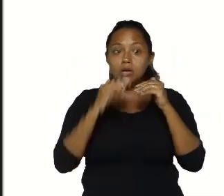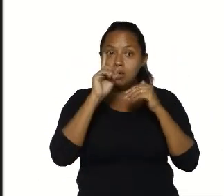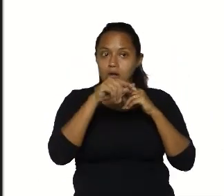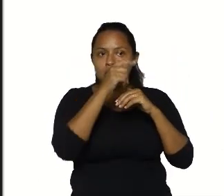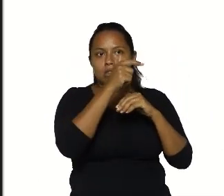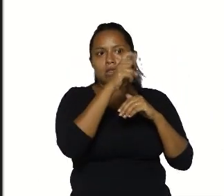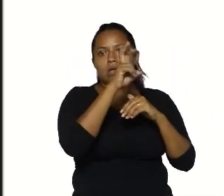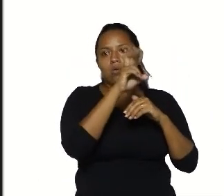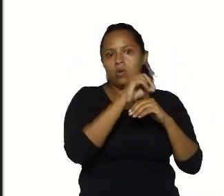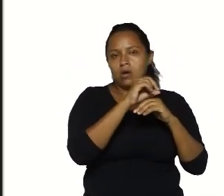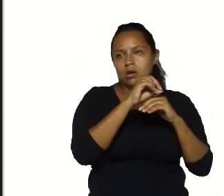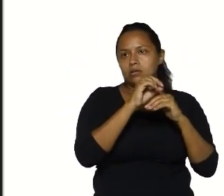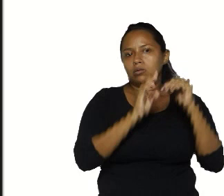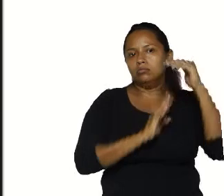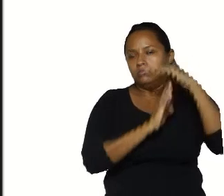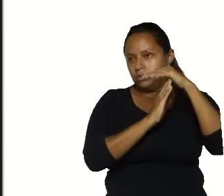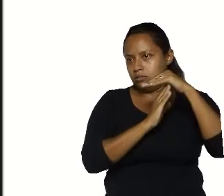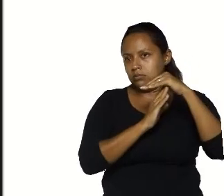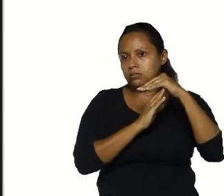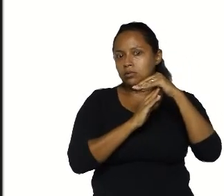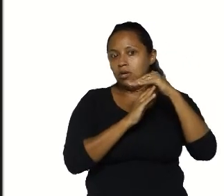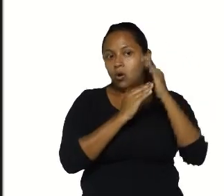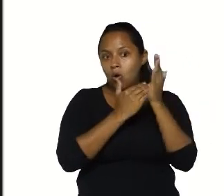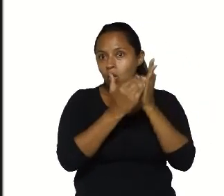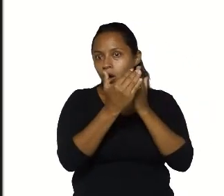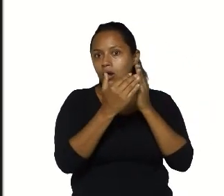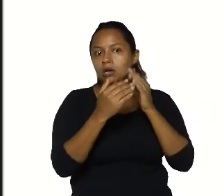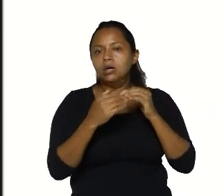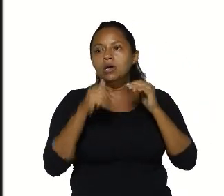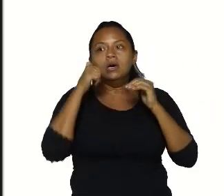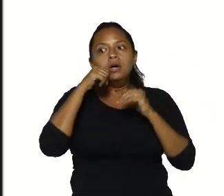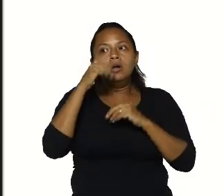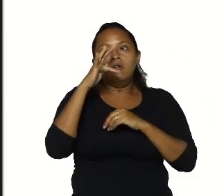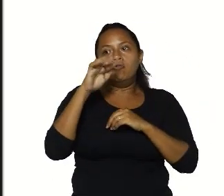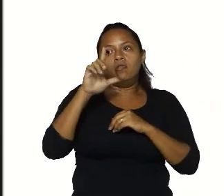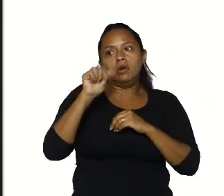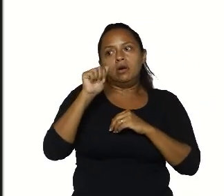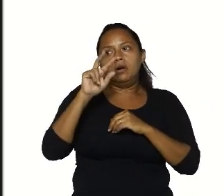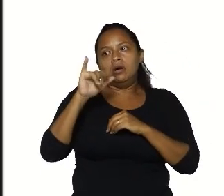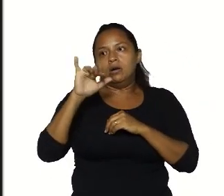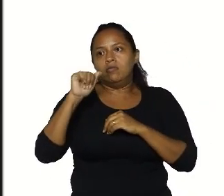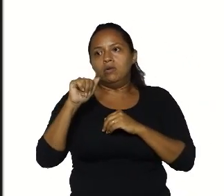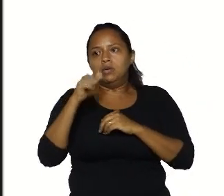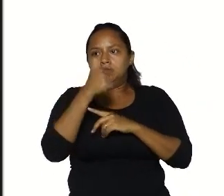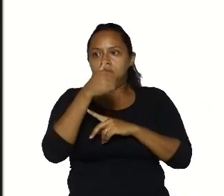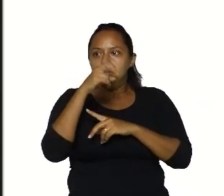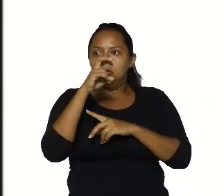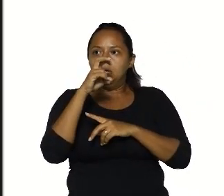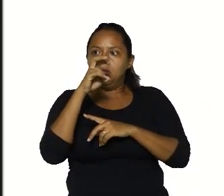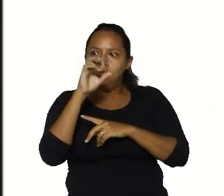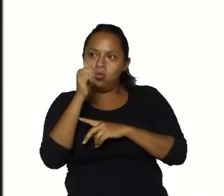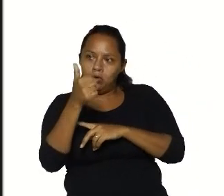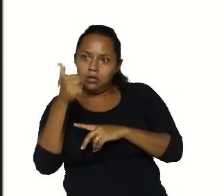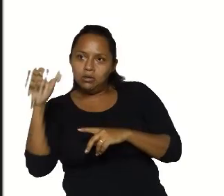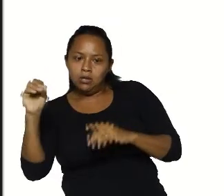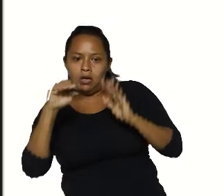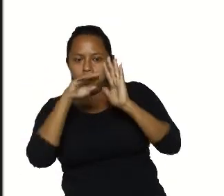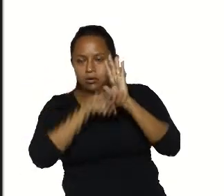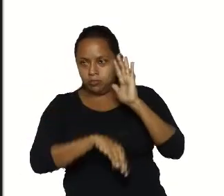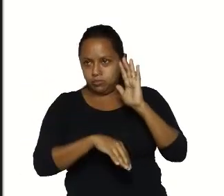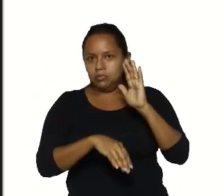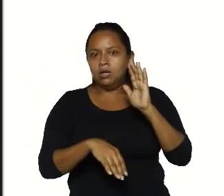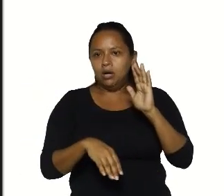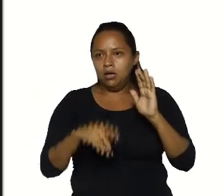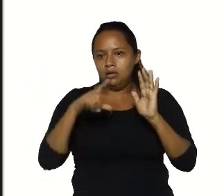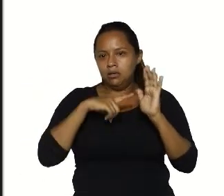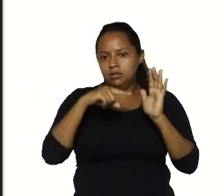é 150 mil por cada milímetro cúbico. Flávia está apresentando 110 mil. Então, certamente, Flávia, ela